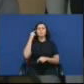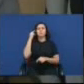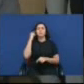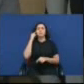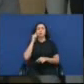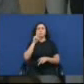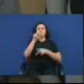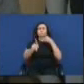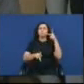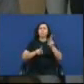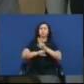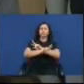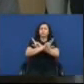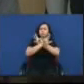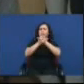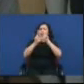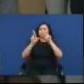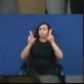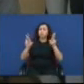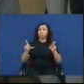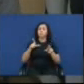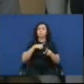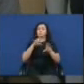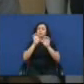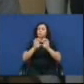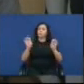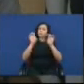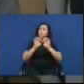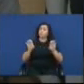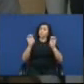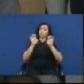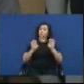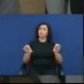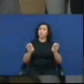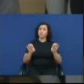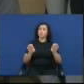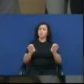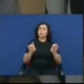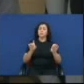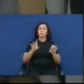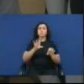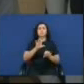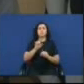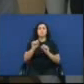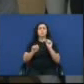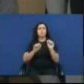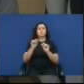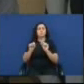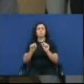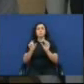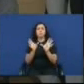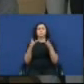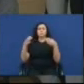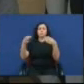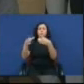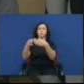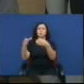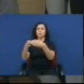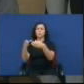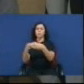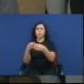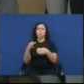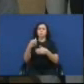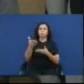diferentes povos, nos quais foi enculturado o Evangelho, são sujeitos coletivos ativos, agentes